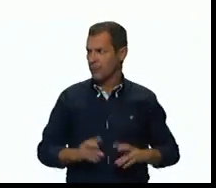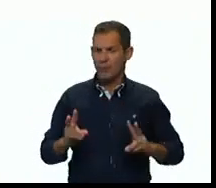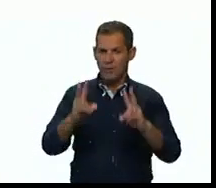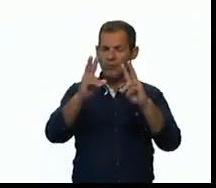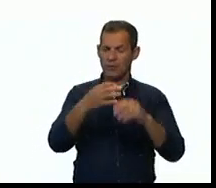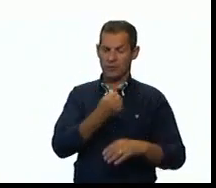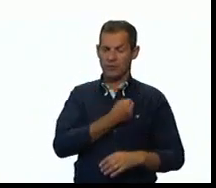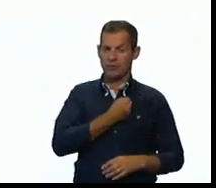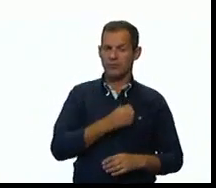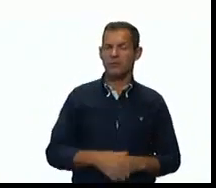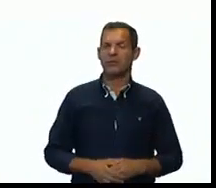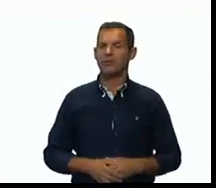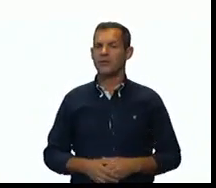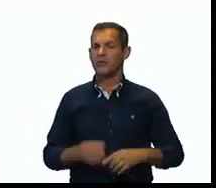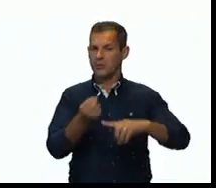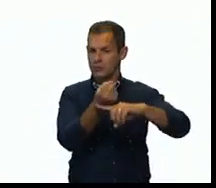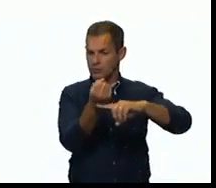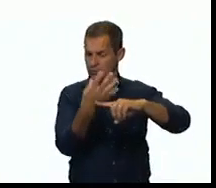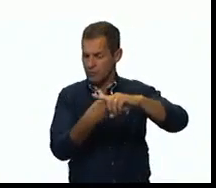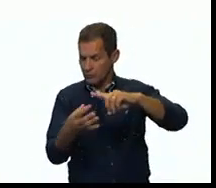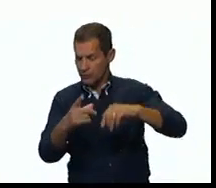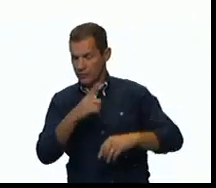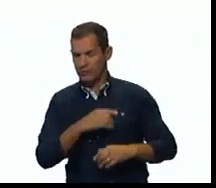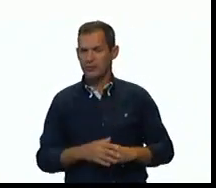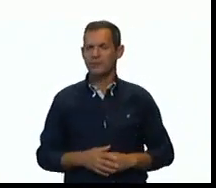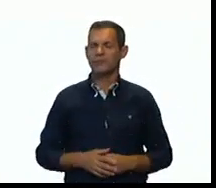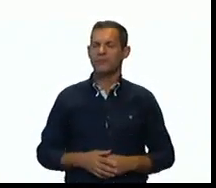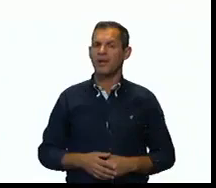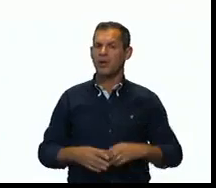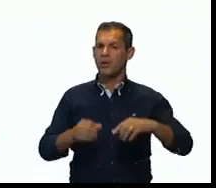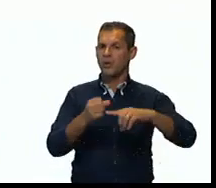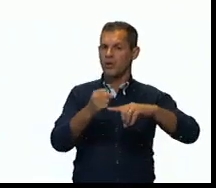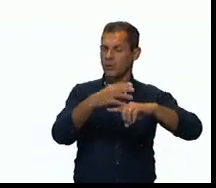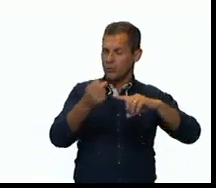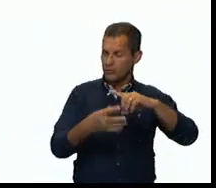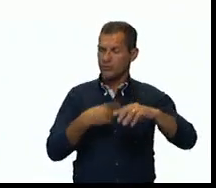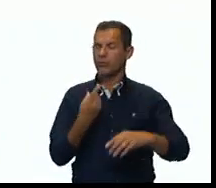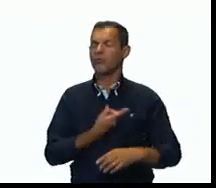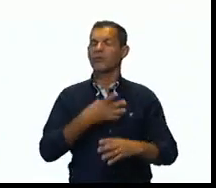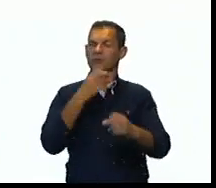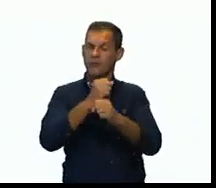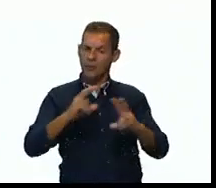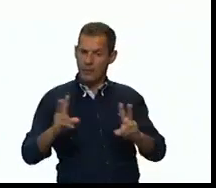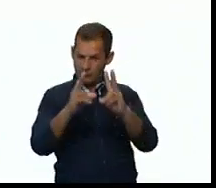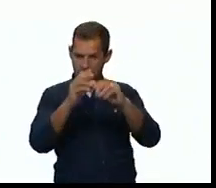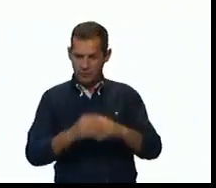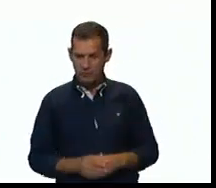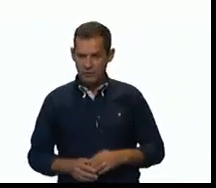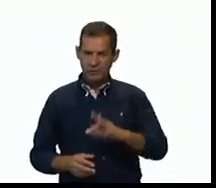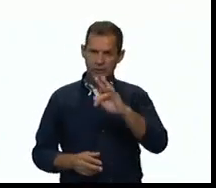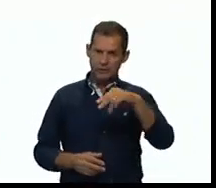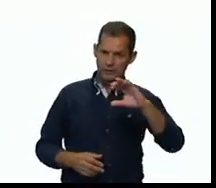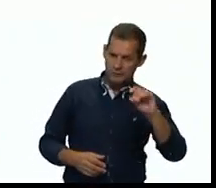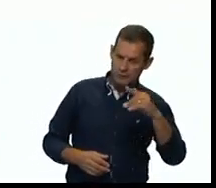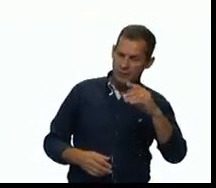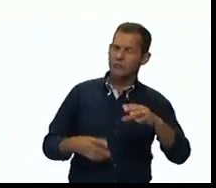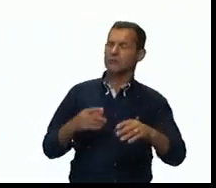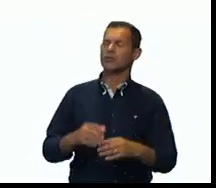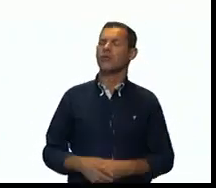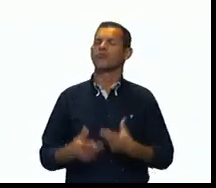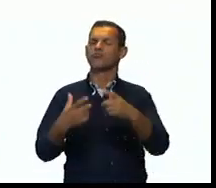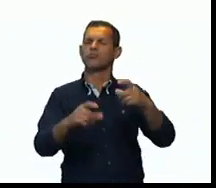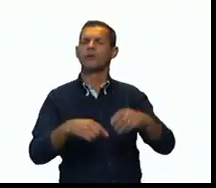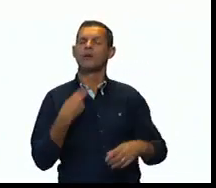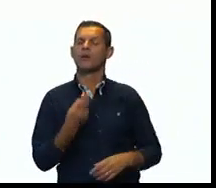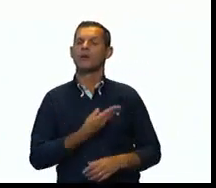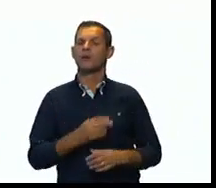valor numérico de uma função? Se eu tenho uma determinada função, como que eu calculo o valor daquela função num determinado ponto?